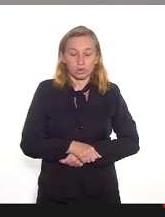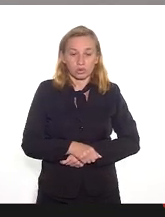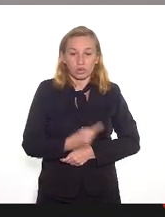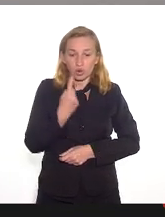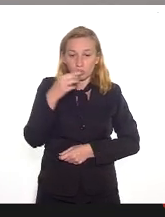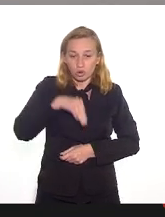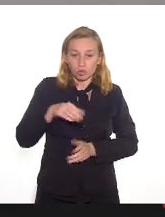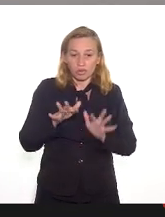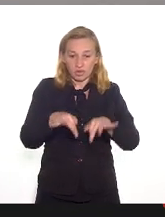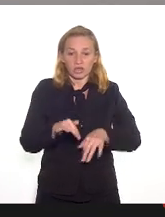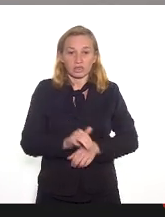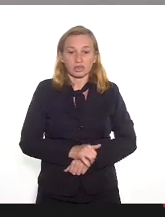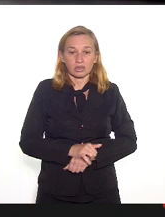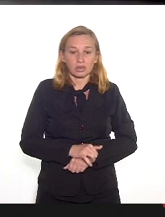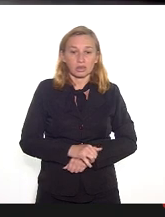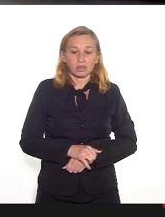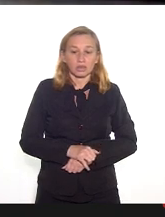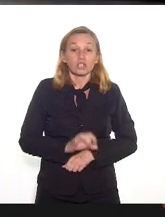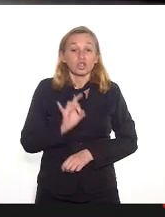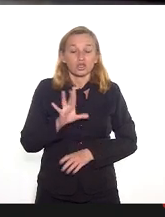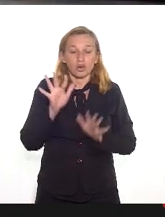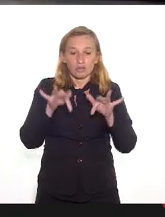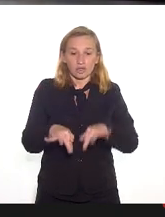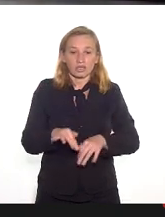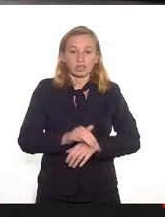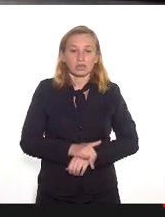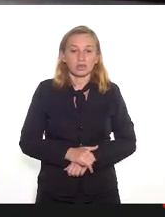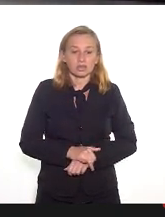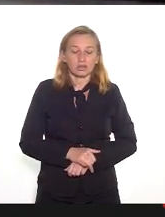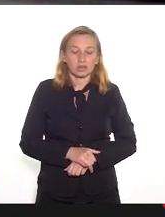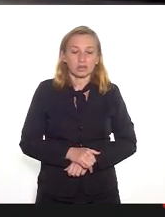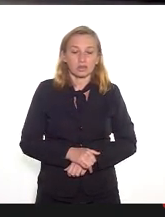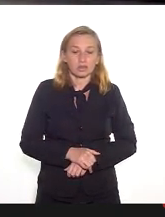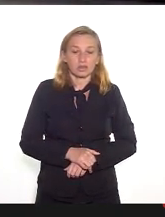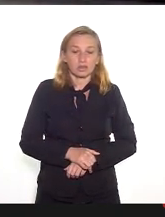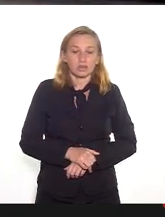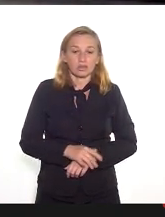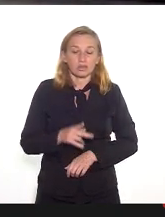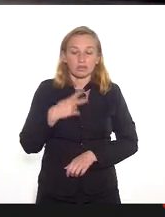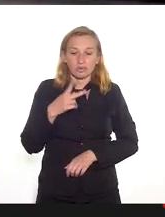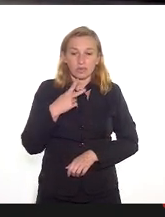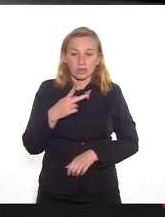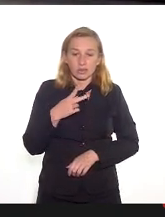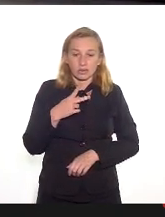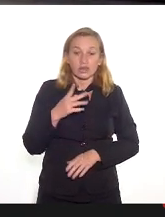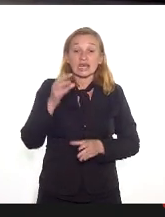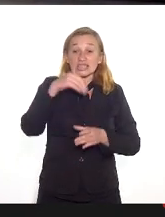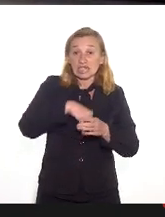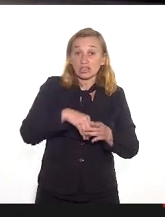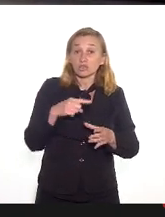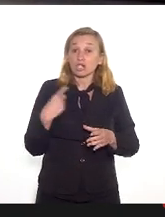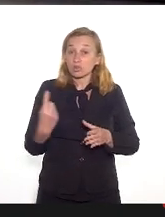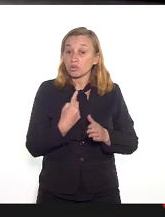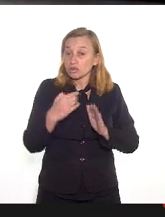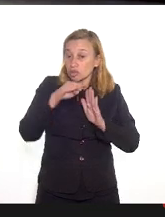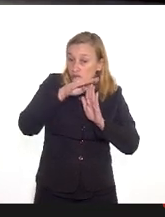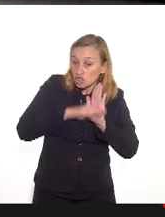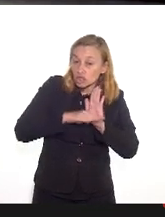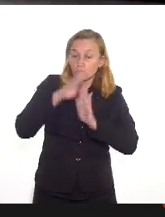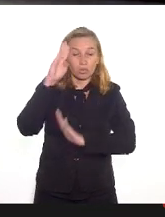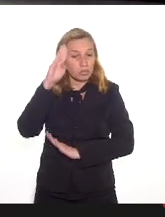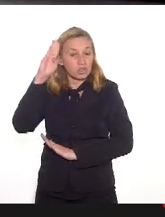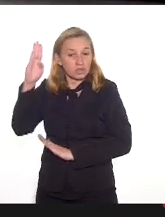Um minuto para concluir, okay. Por favor. Então, só finalizando, eu gostaria de colocar aqui, está dentro dessa nossa agenda como uma